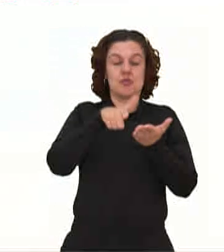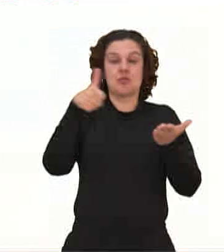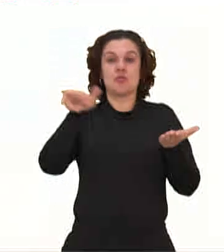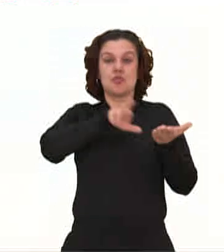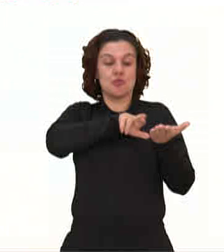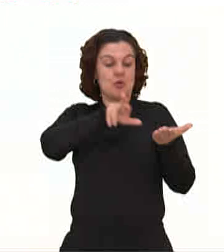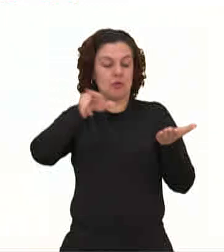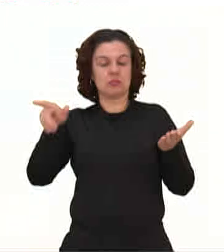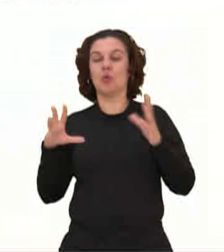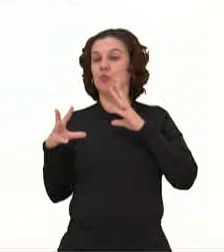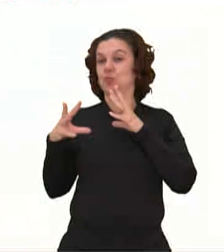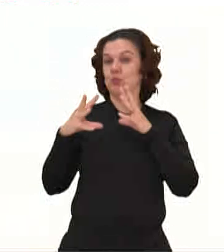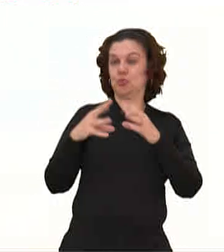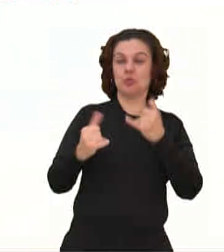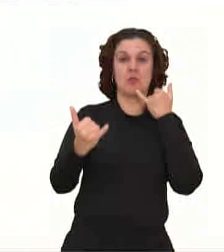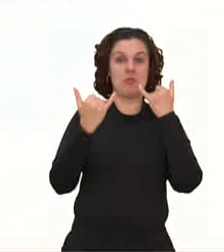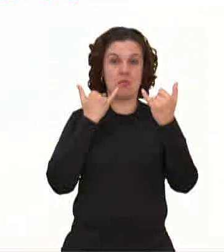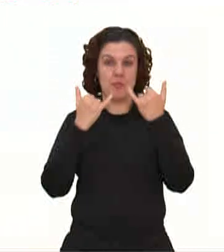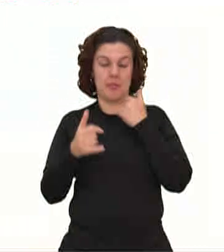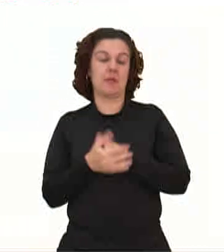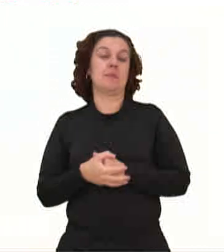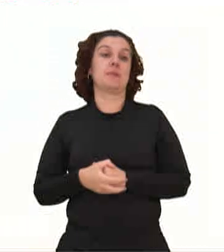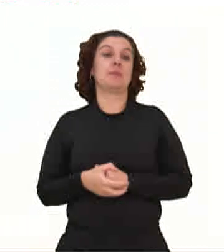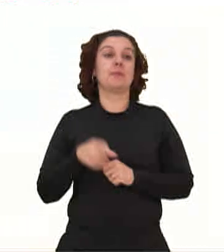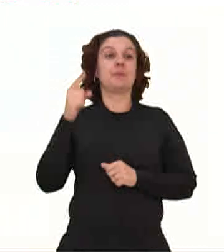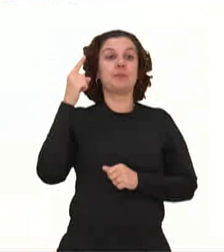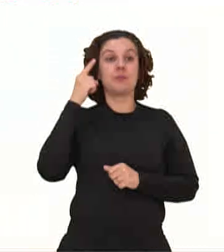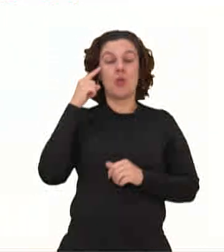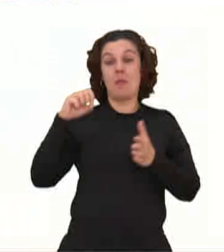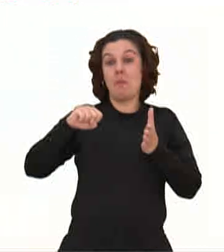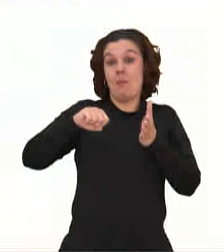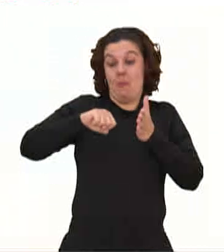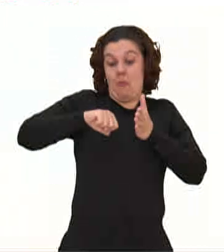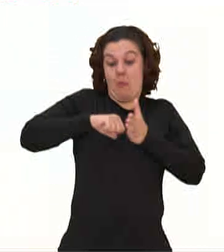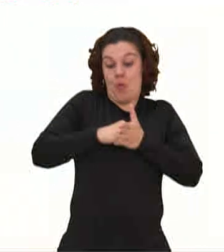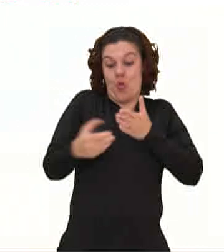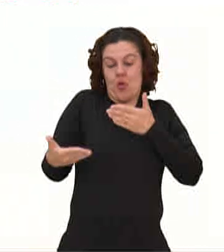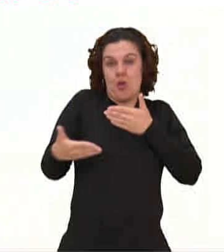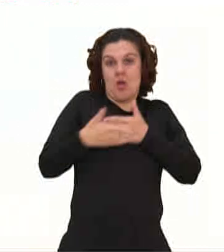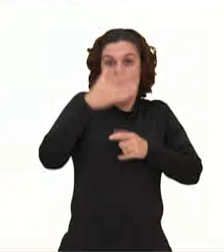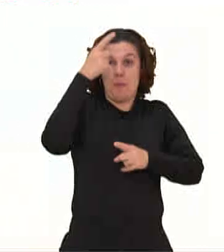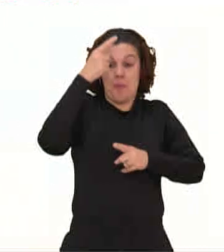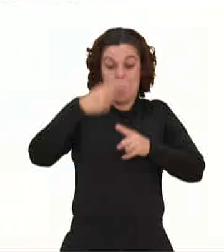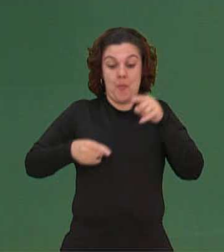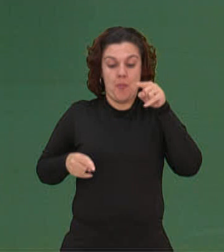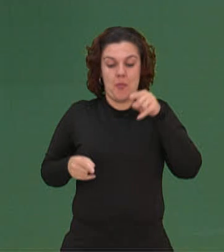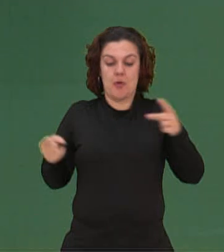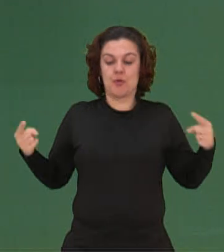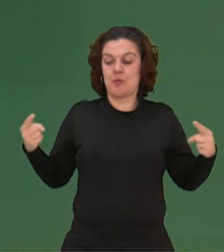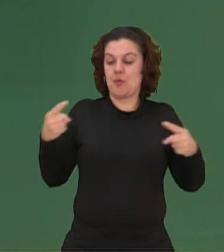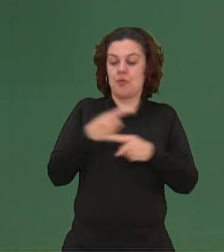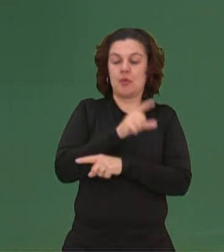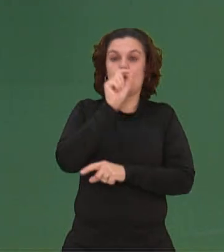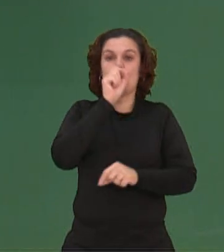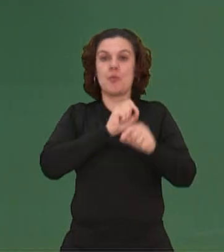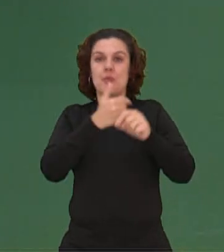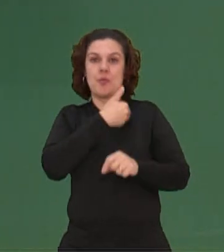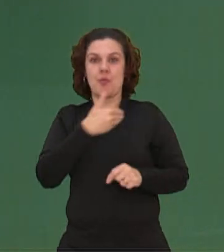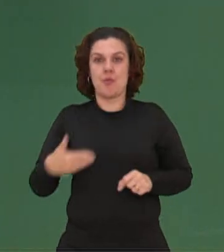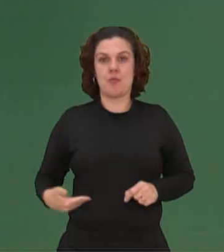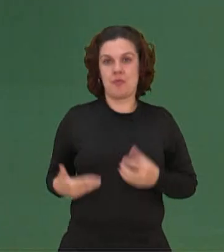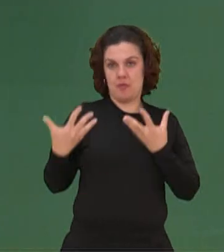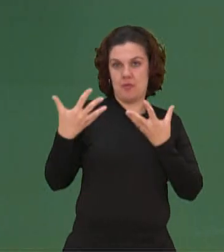à imprensa de uma maneira geral. A ideia era impedir publicações contrárias ao que o governo